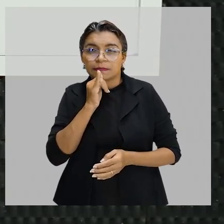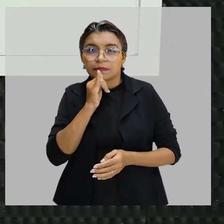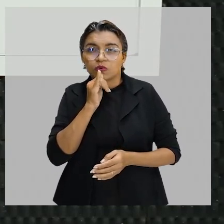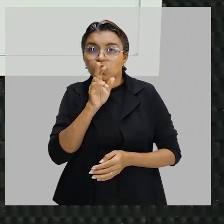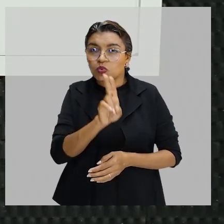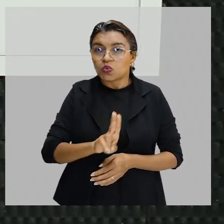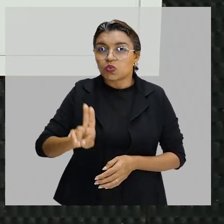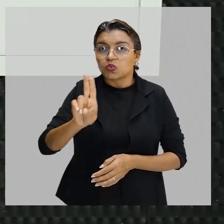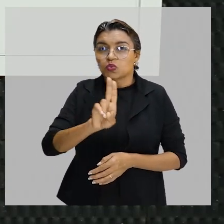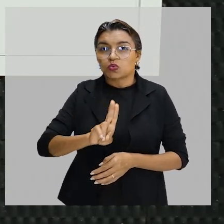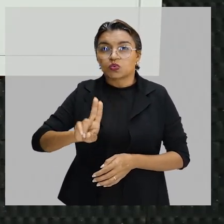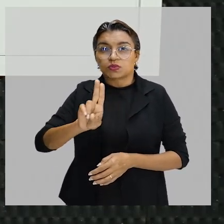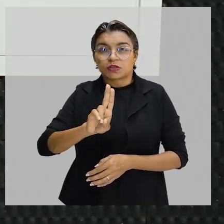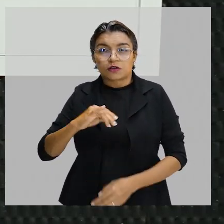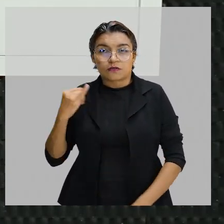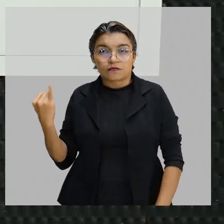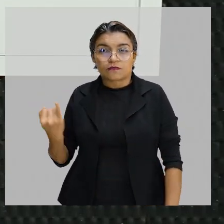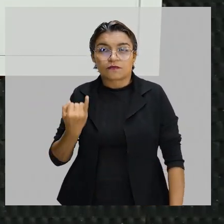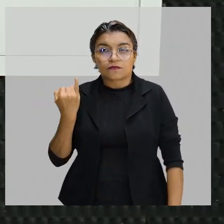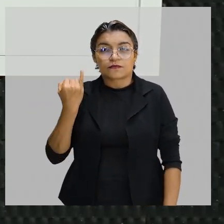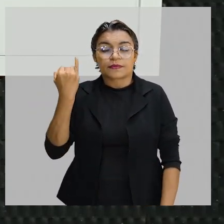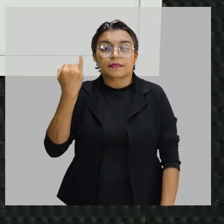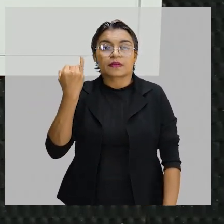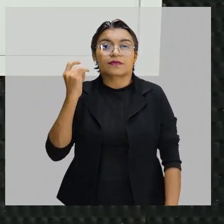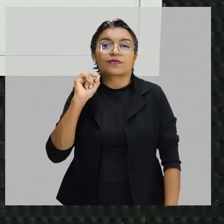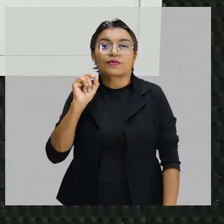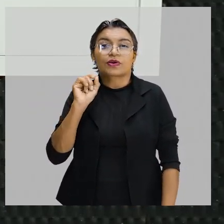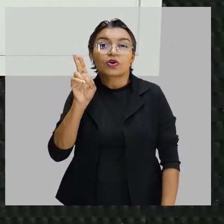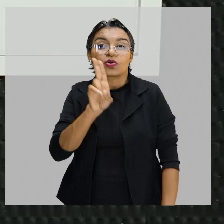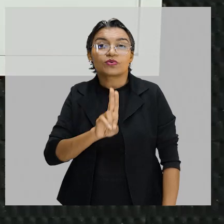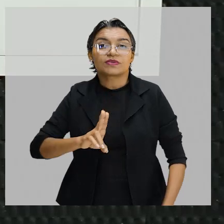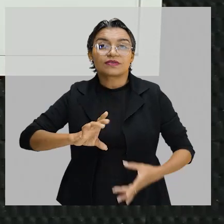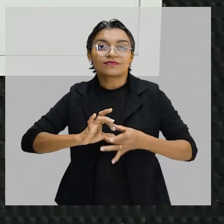elemento fundamental a liberdade. Olha só,